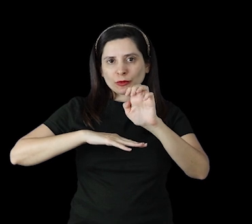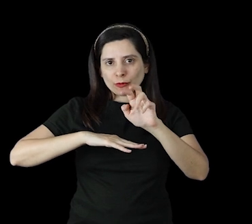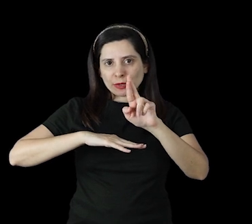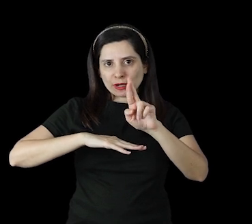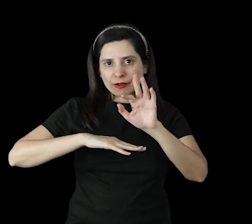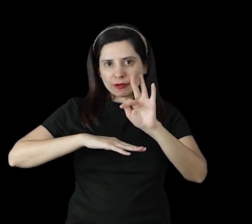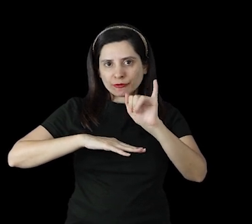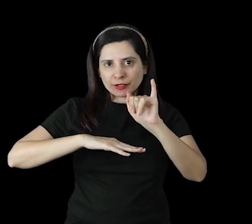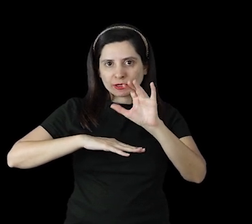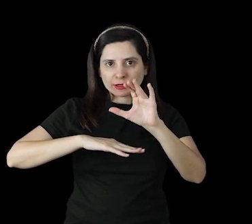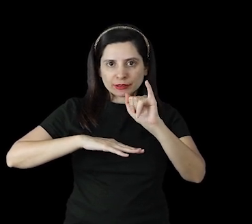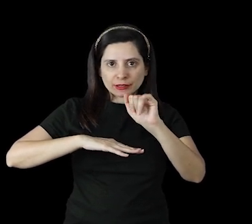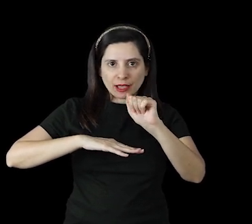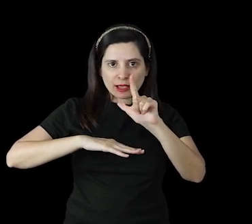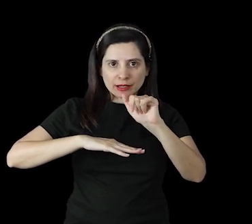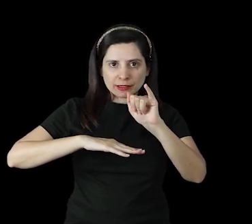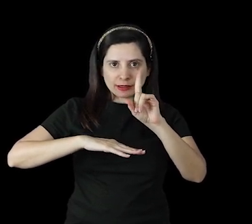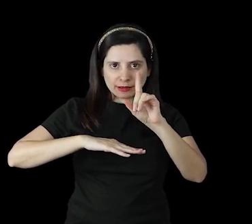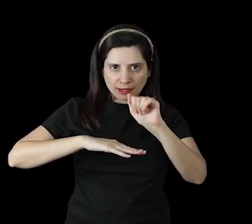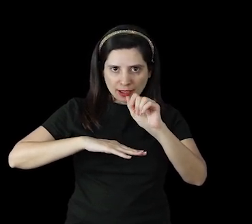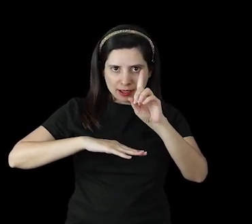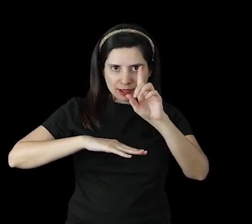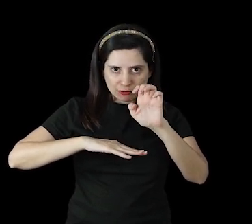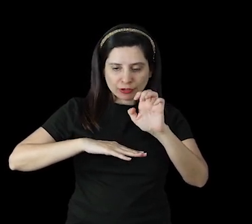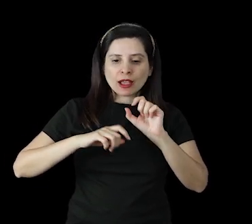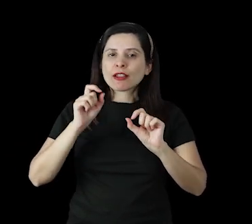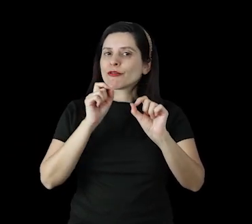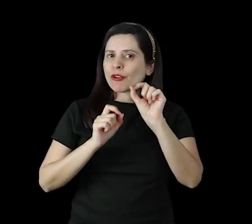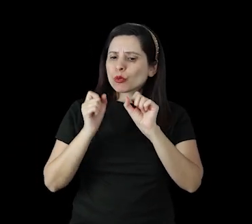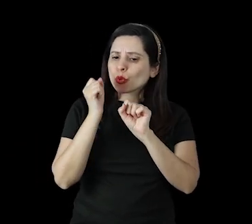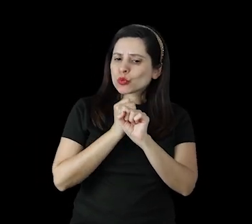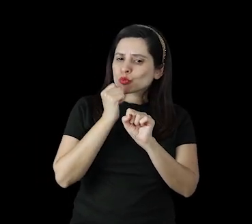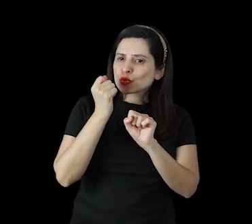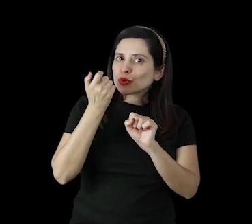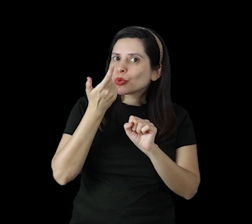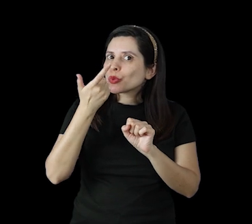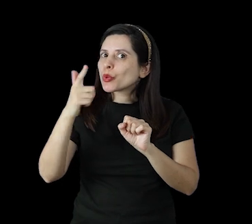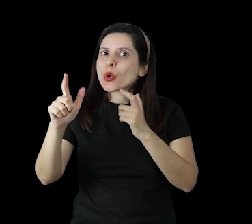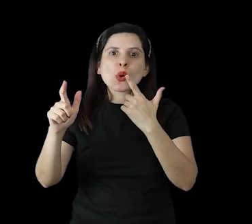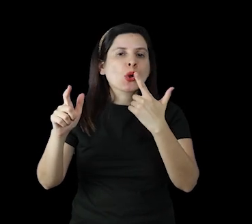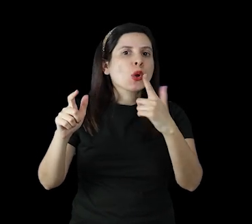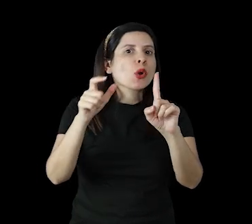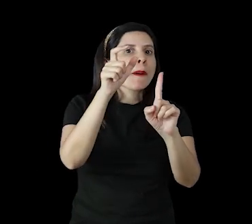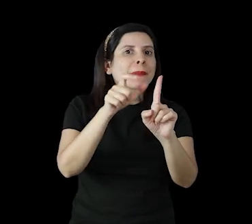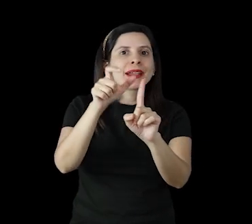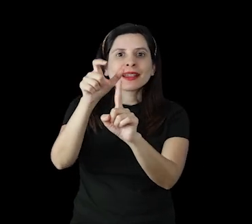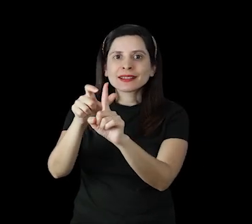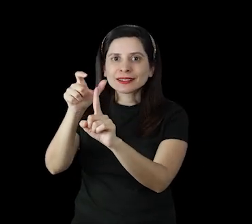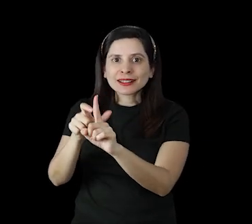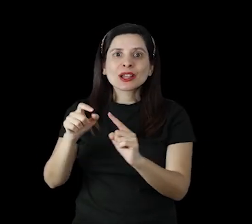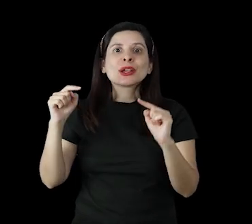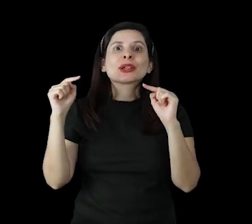jogo, né? Nesse lugar, você vai construindo outros personagens que têm a ver